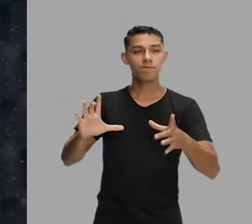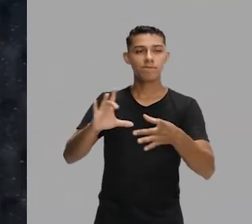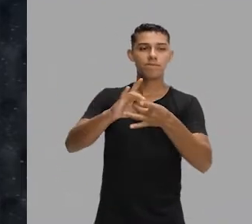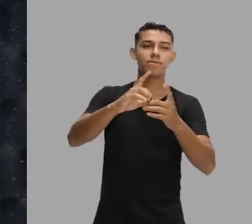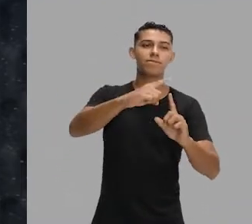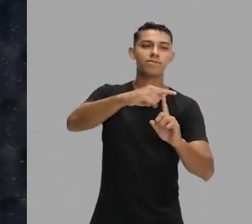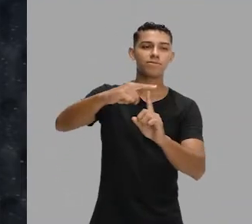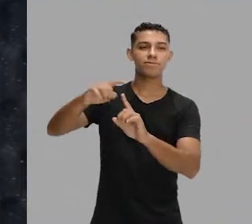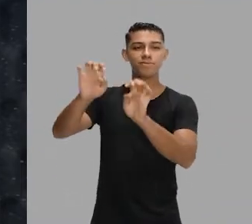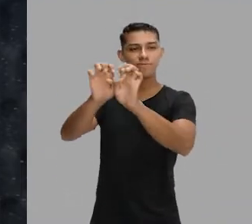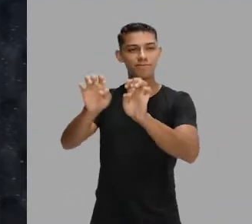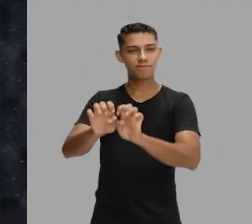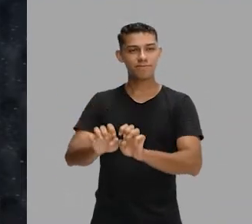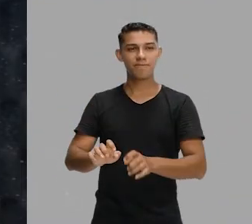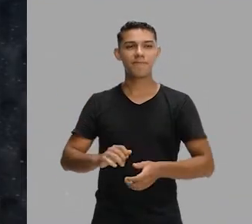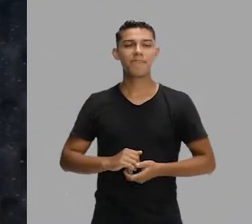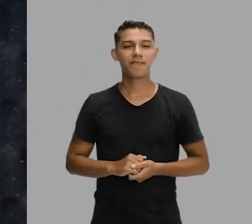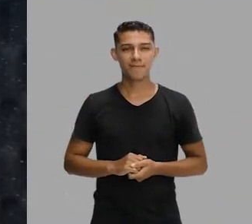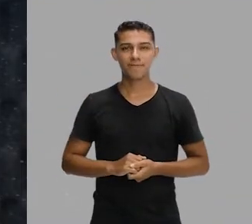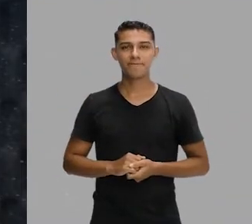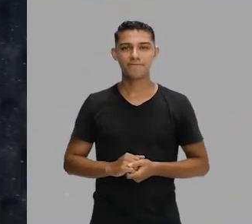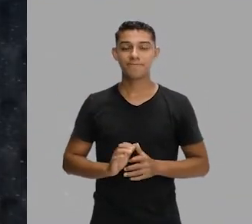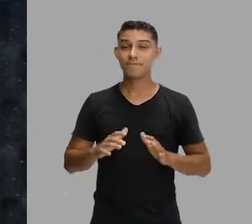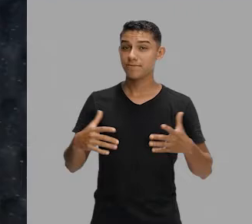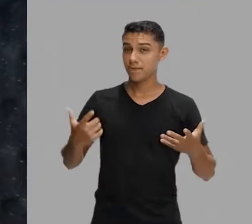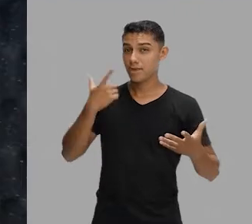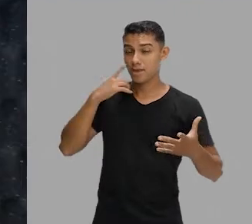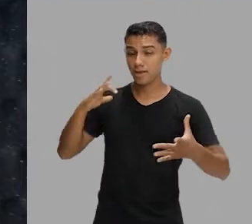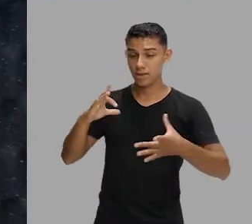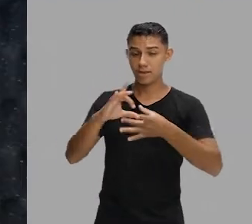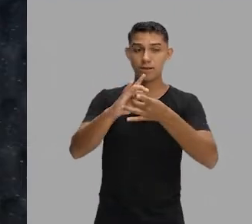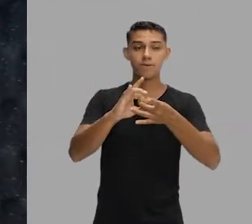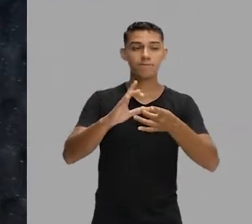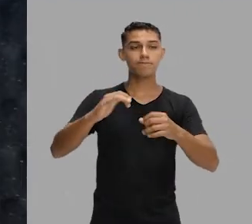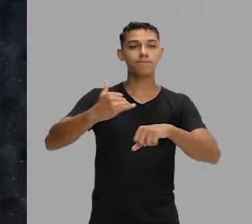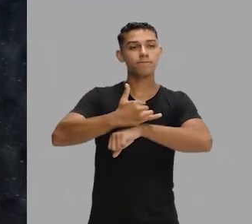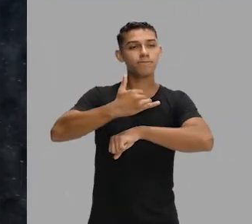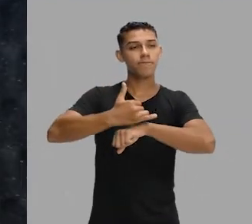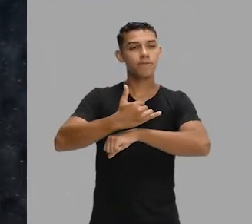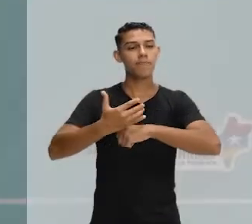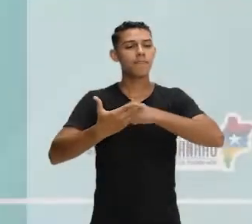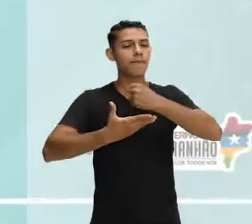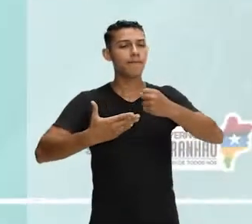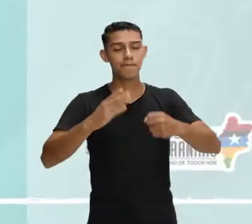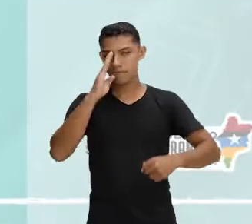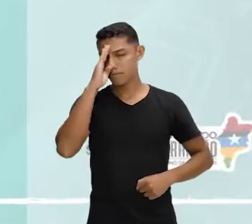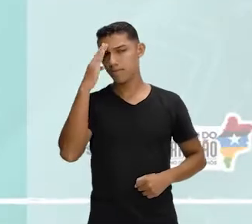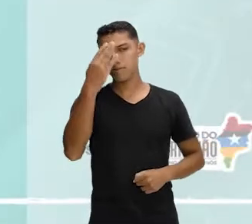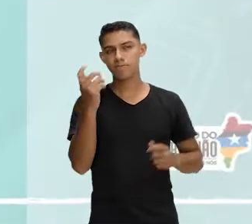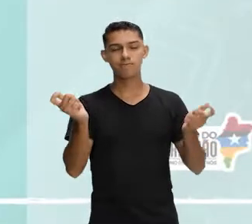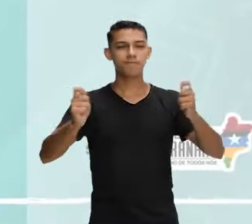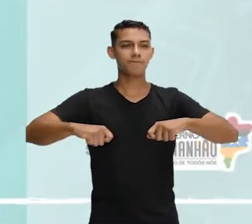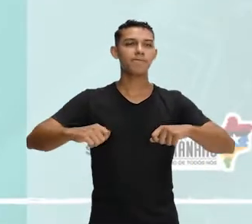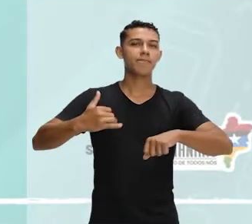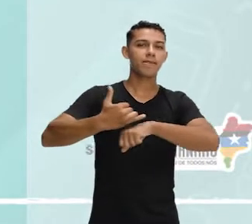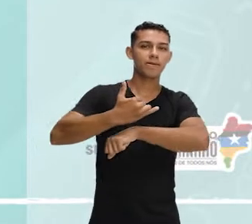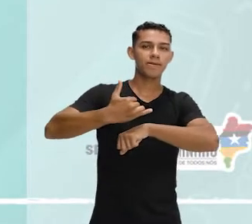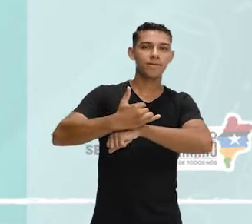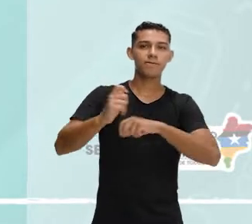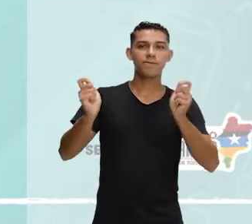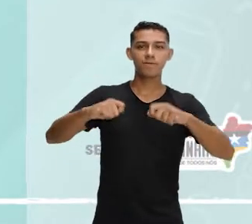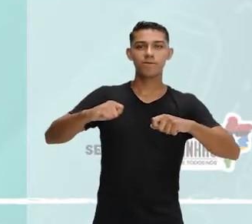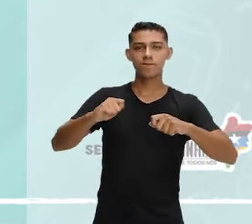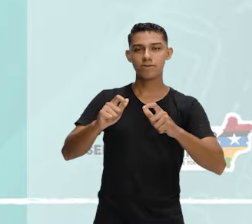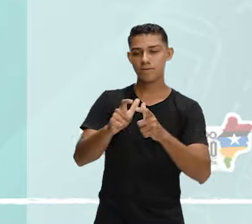estruturas. Bom, a ligação metálica ela se baseia no fato de que os metais são